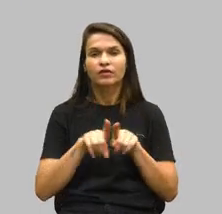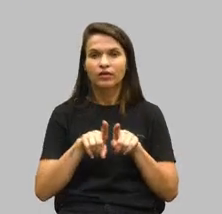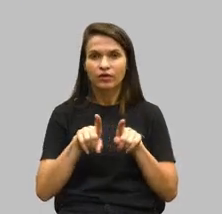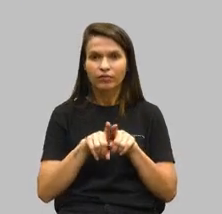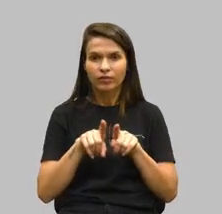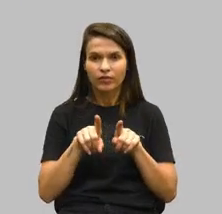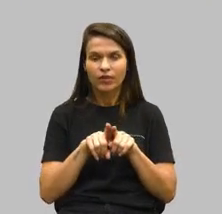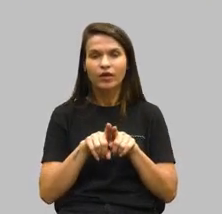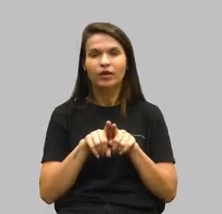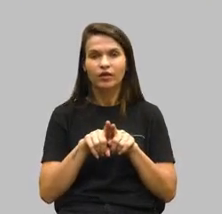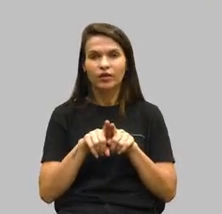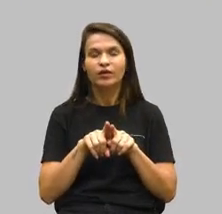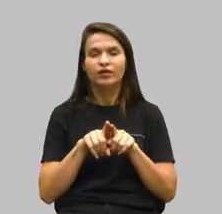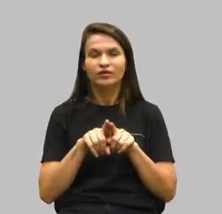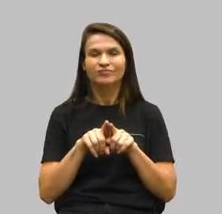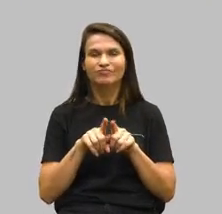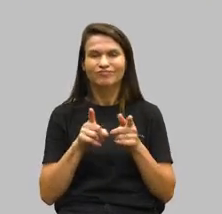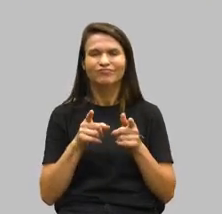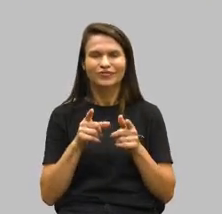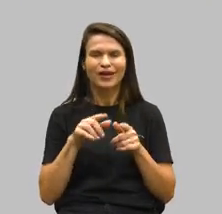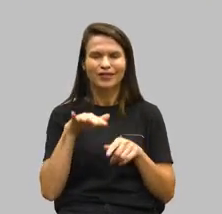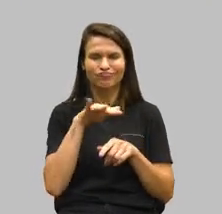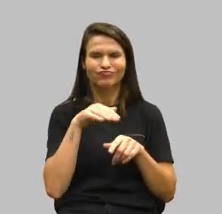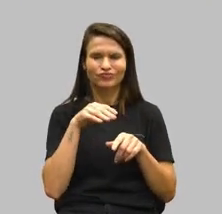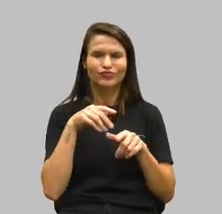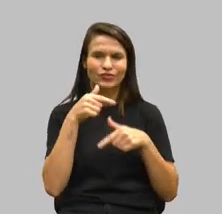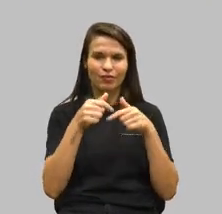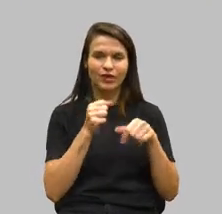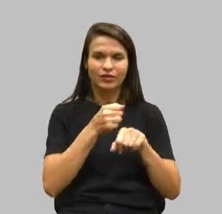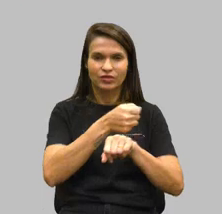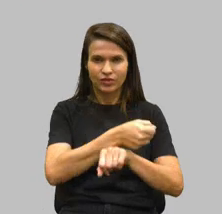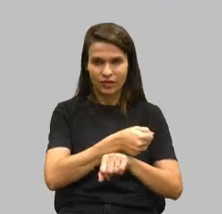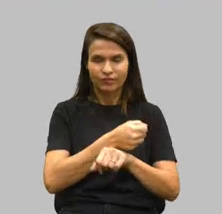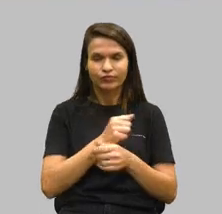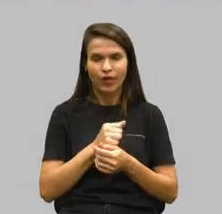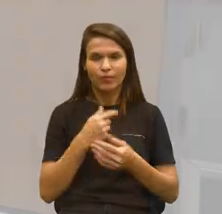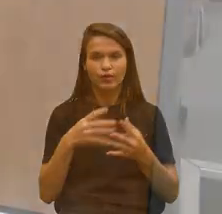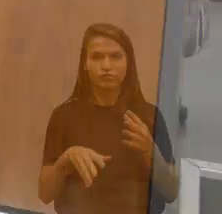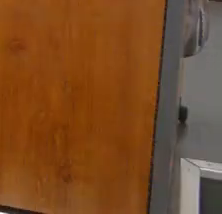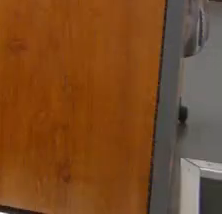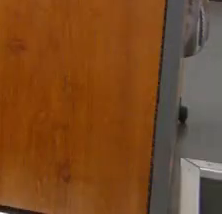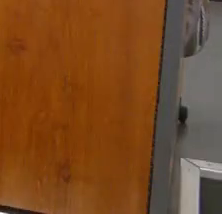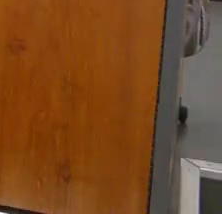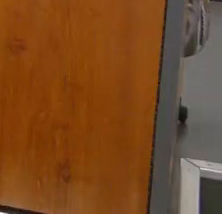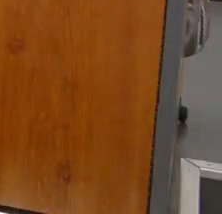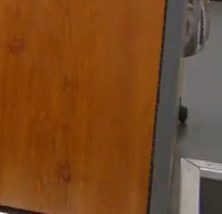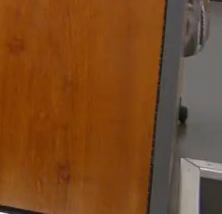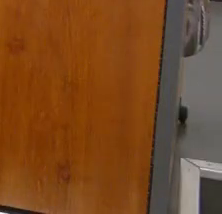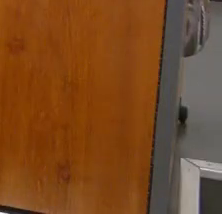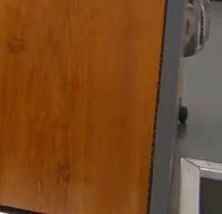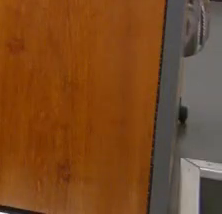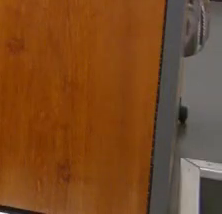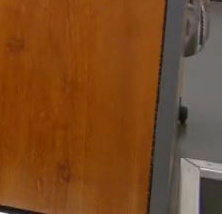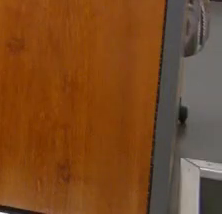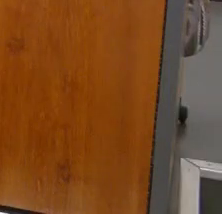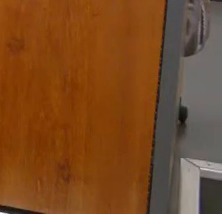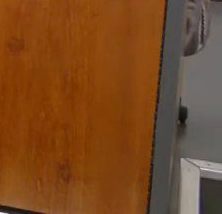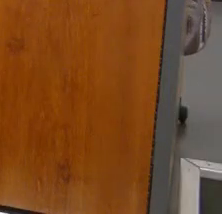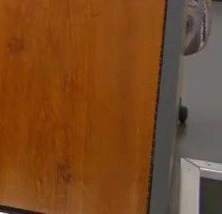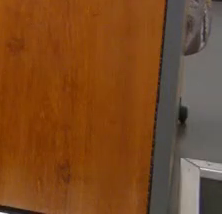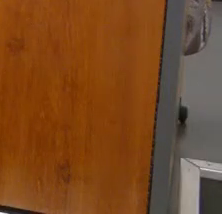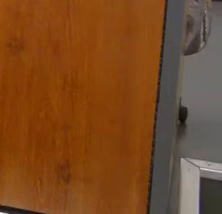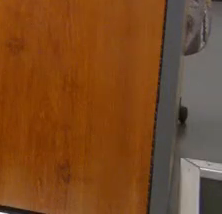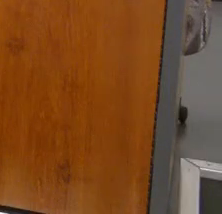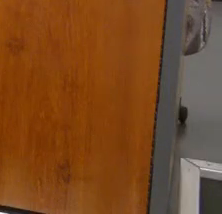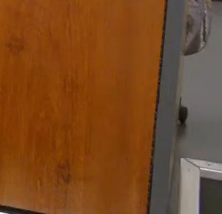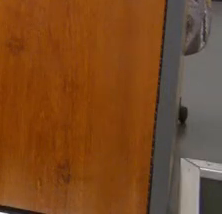acometidos com trabalho escrava Essas são as minhas contribuições presidenta agradeço muito obrigada deputada Andreia de Jesus presidente da Comissão